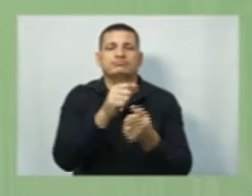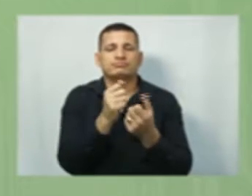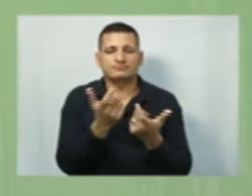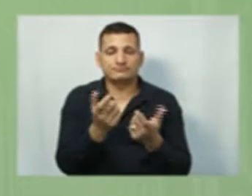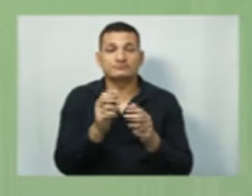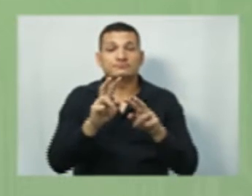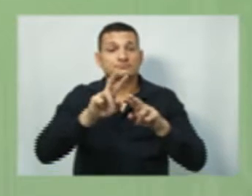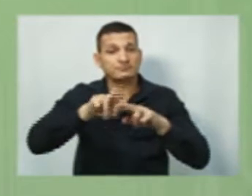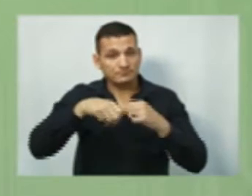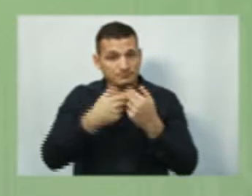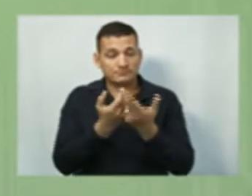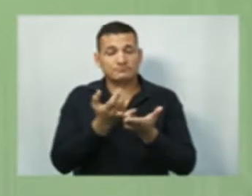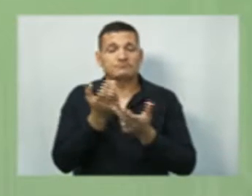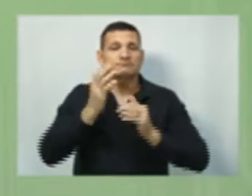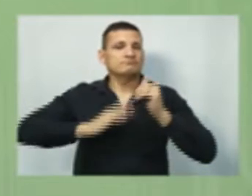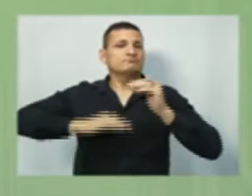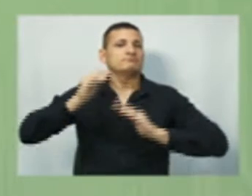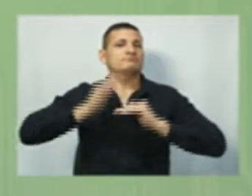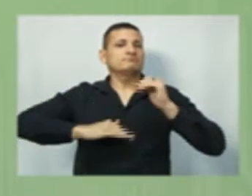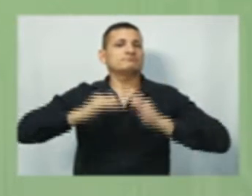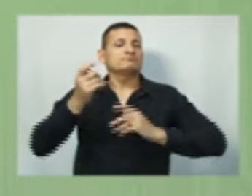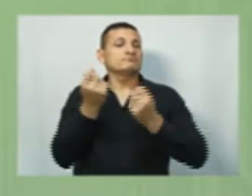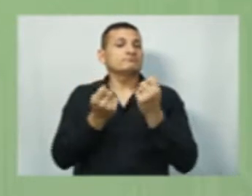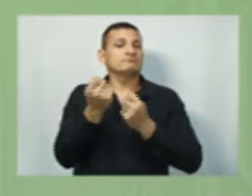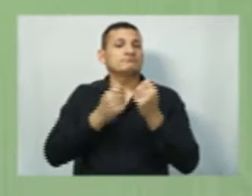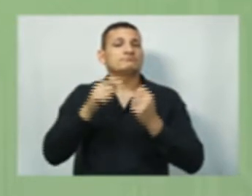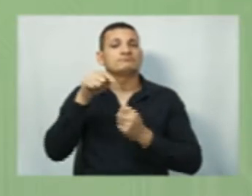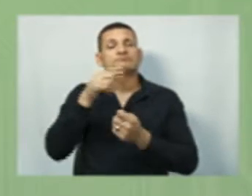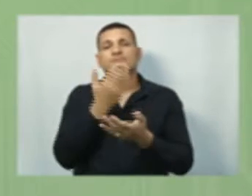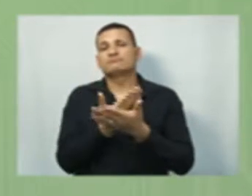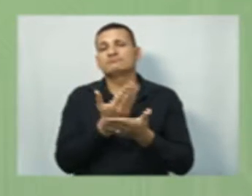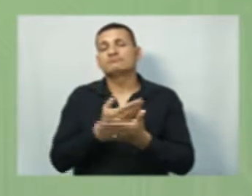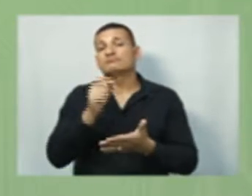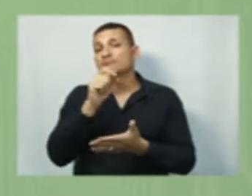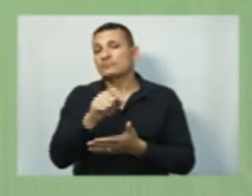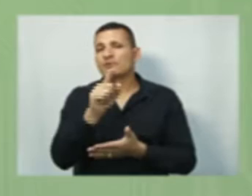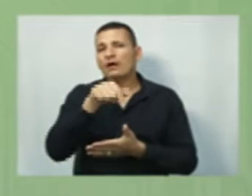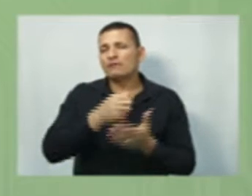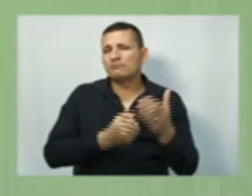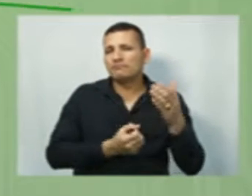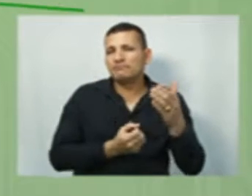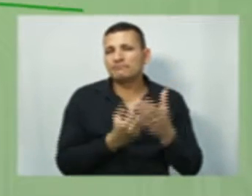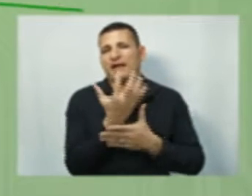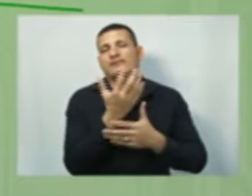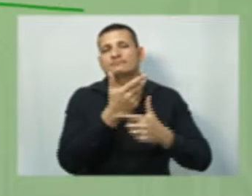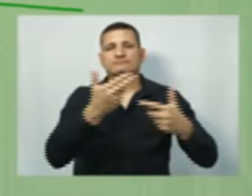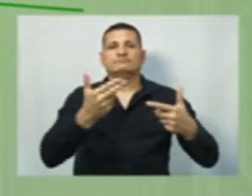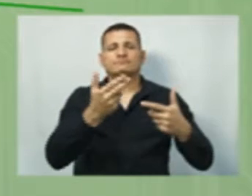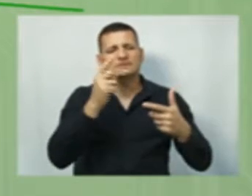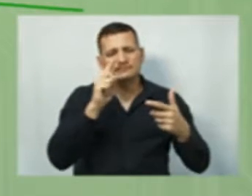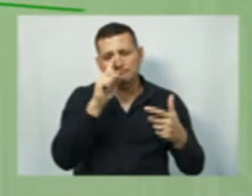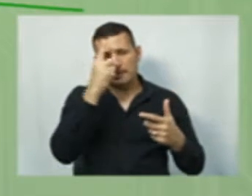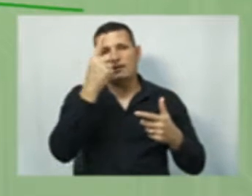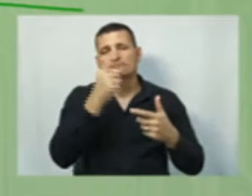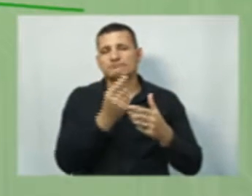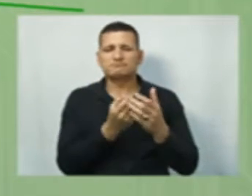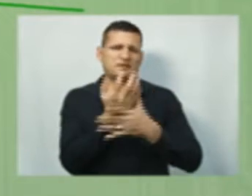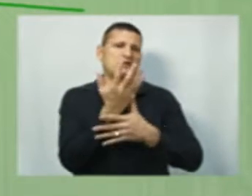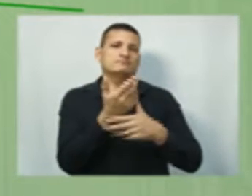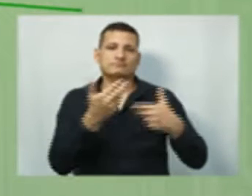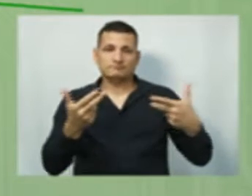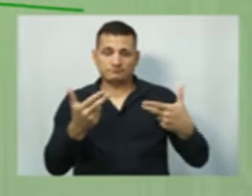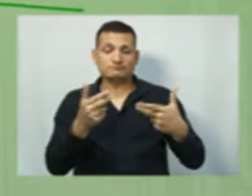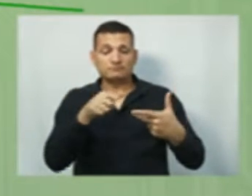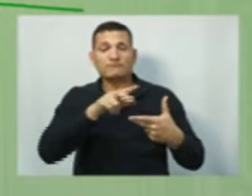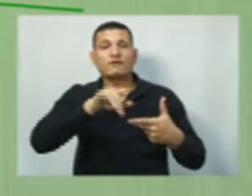economistas estudam a produção, que é o ato de criar alguma coisa que irá satisfazer as